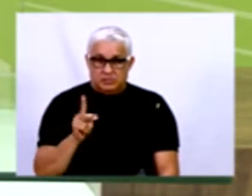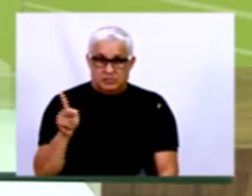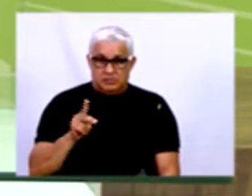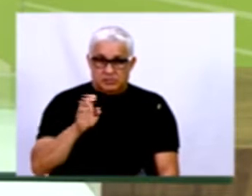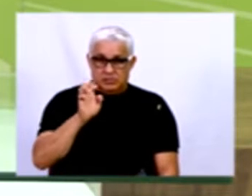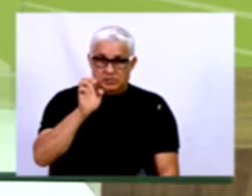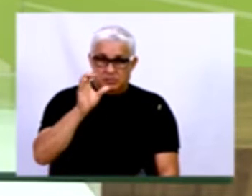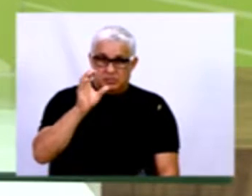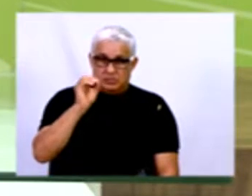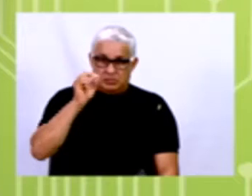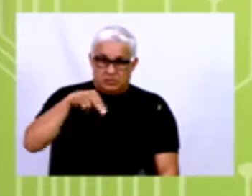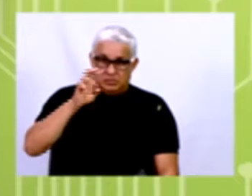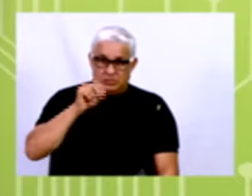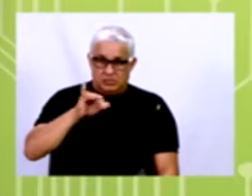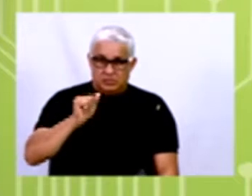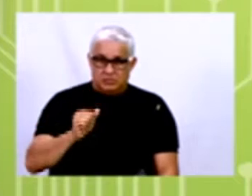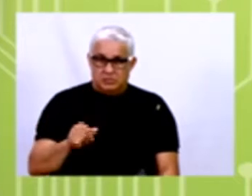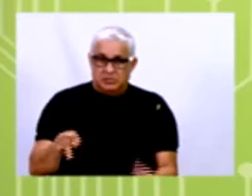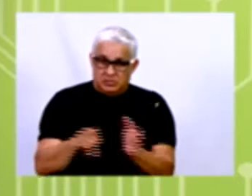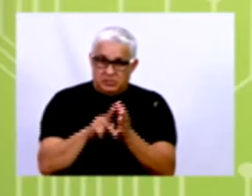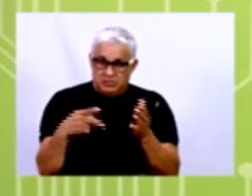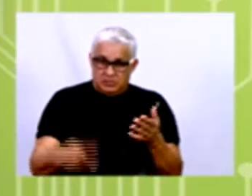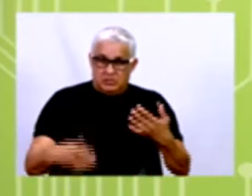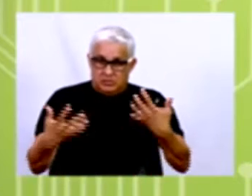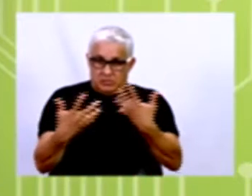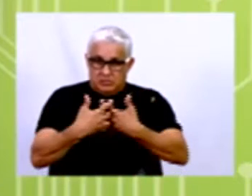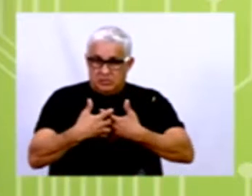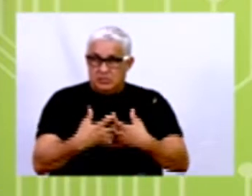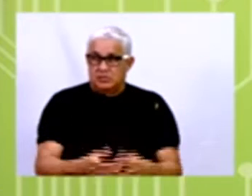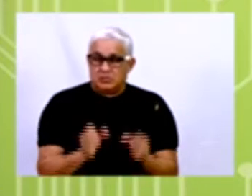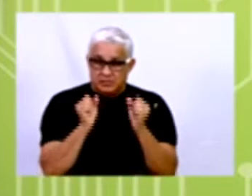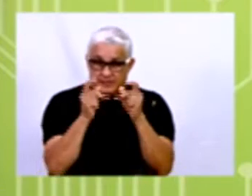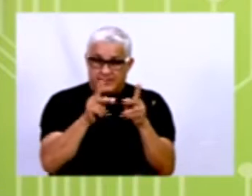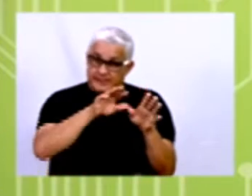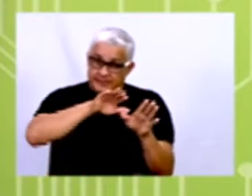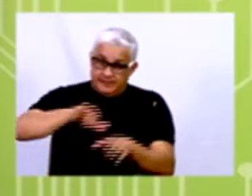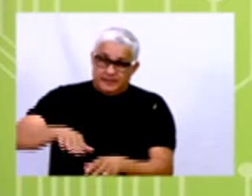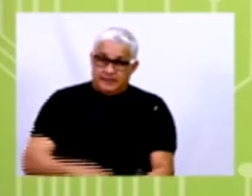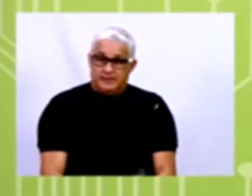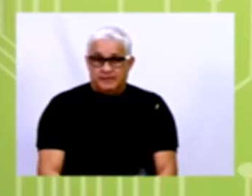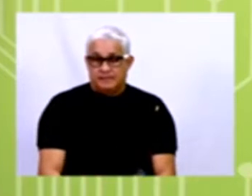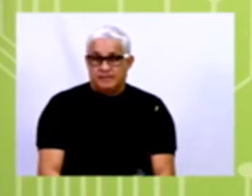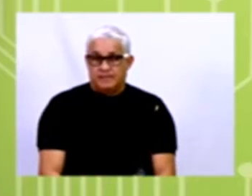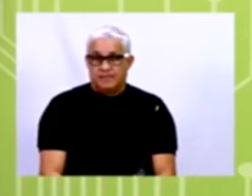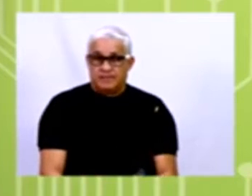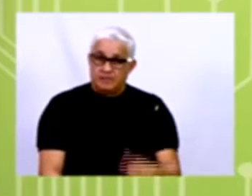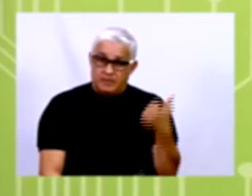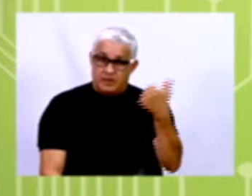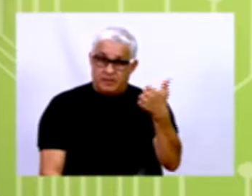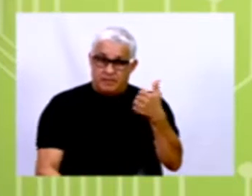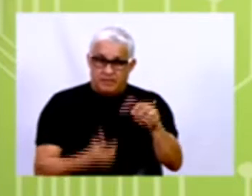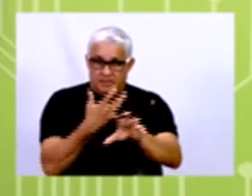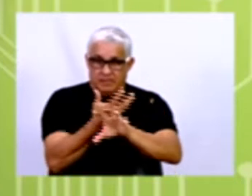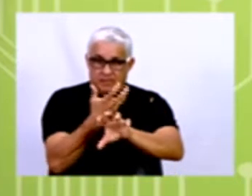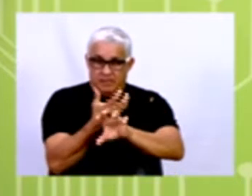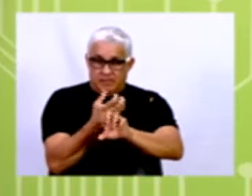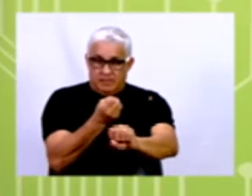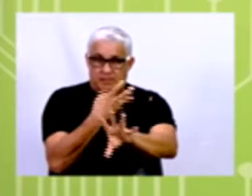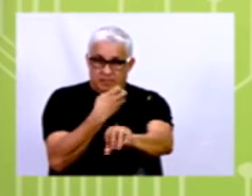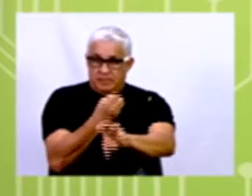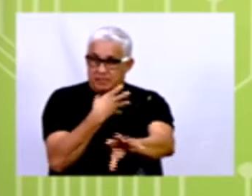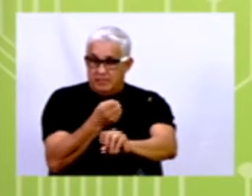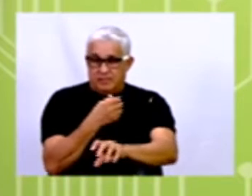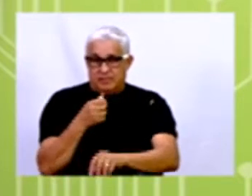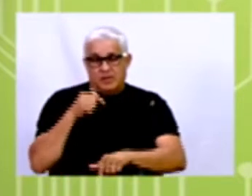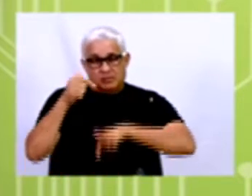do campus. Ok, então, nessa nossa primeira teleaula, nós vamos trabalhar